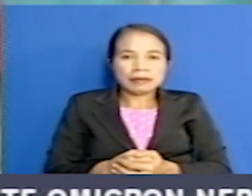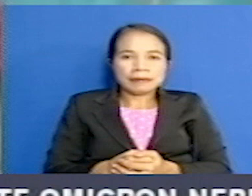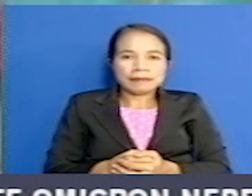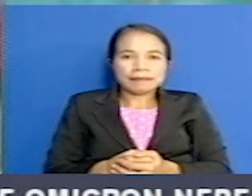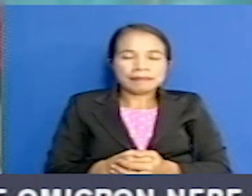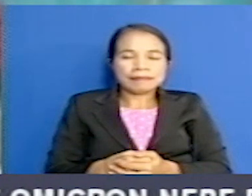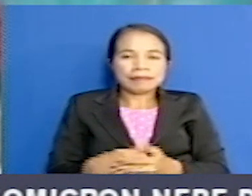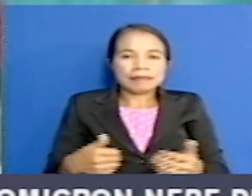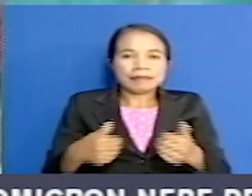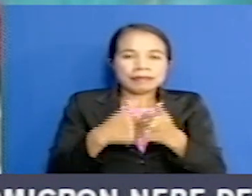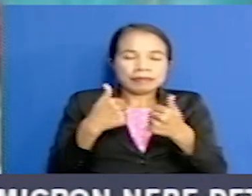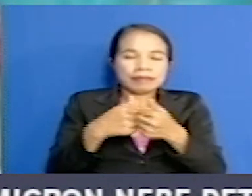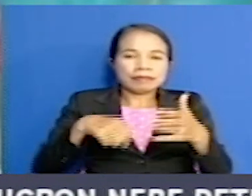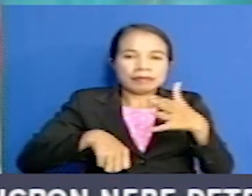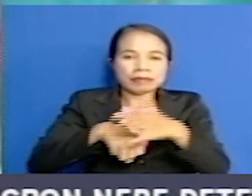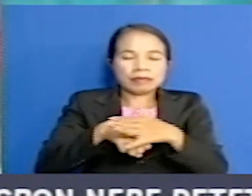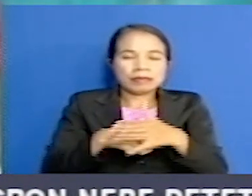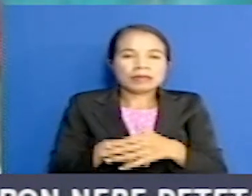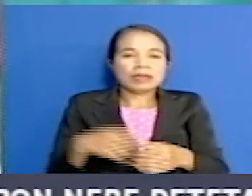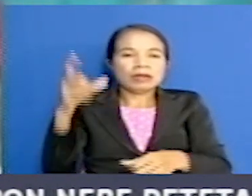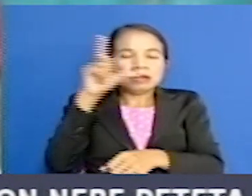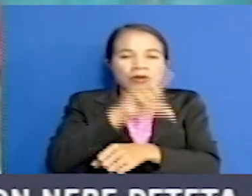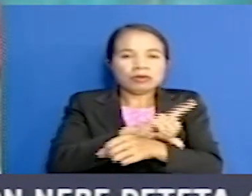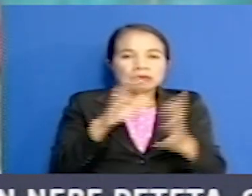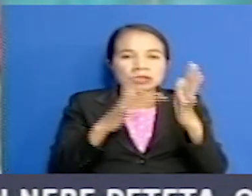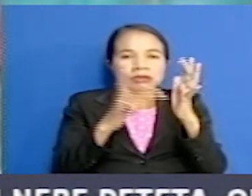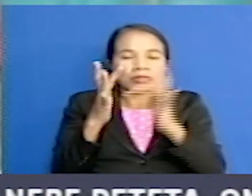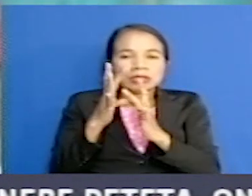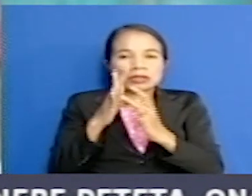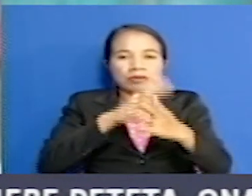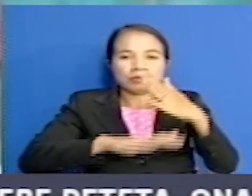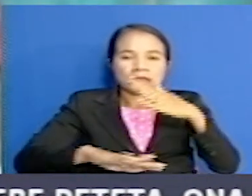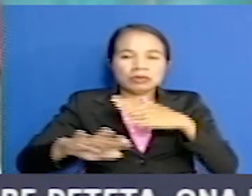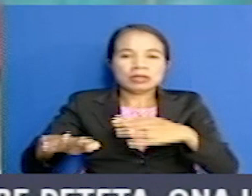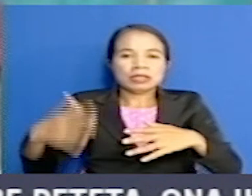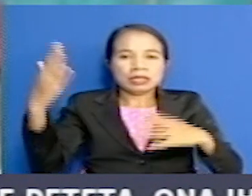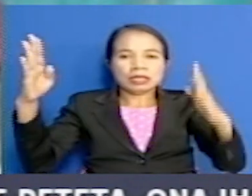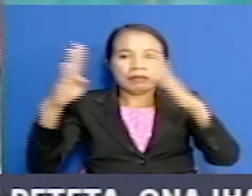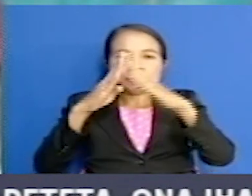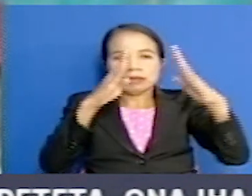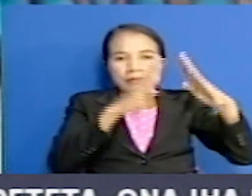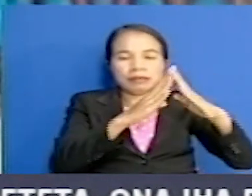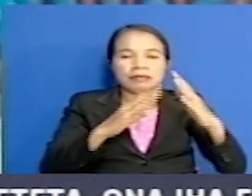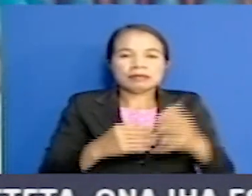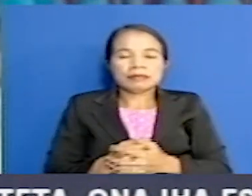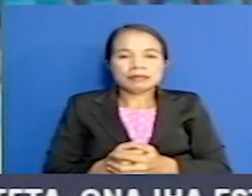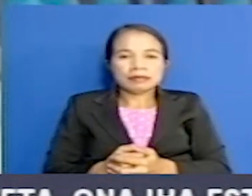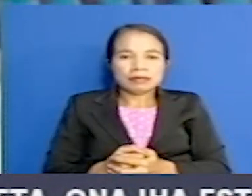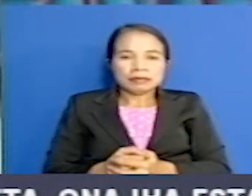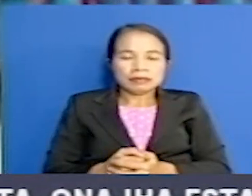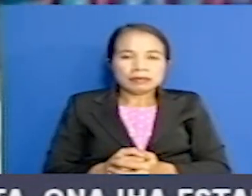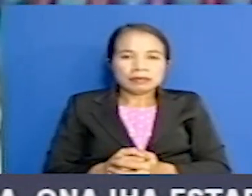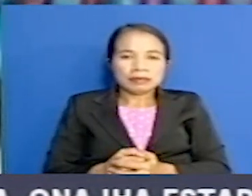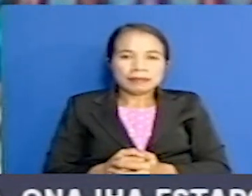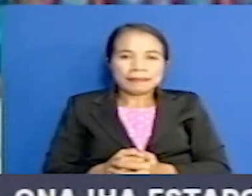comemora loro na Jesus Cristo Moris Itanile. Mai be ita simor. Desporto futsal